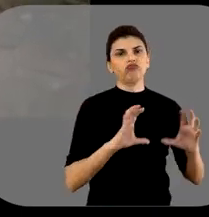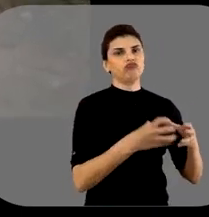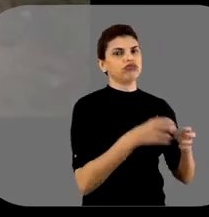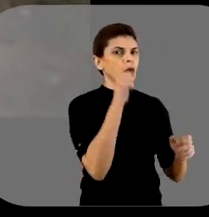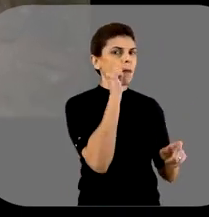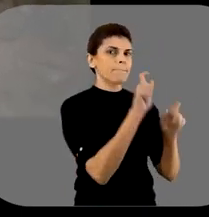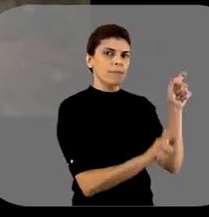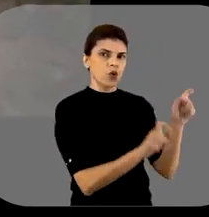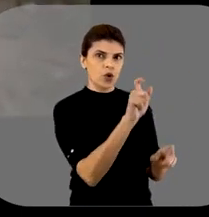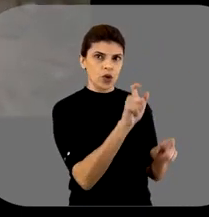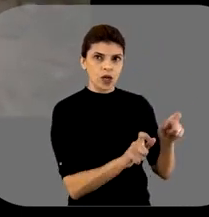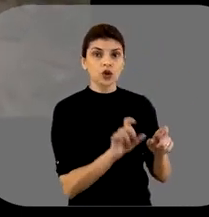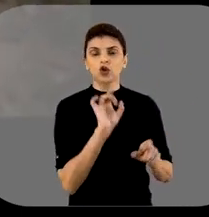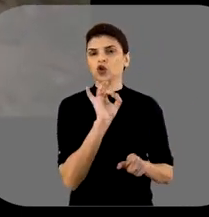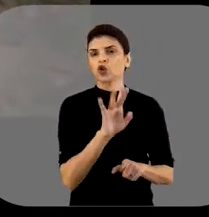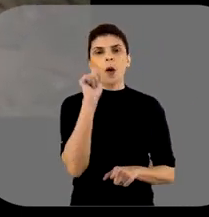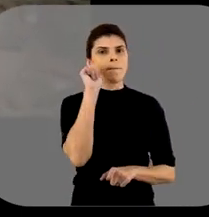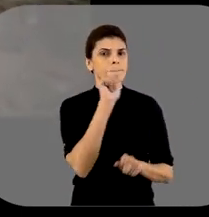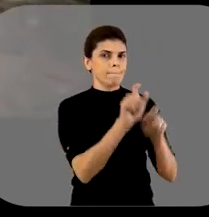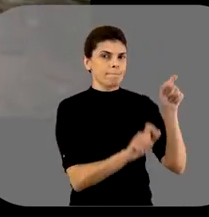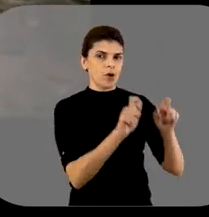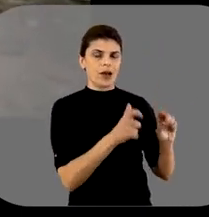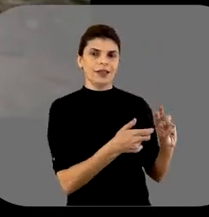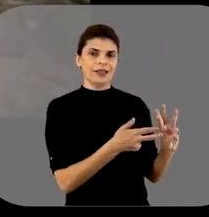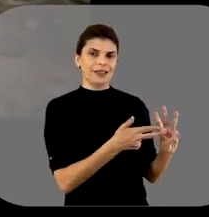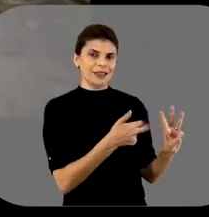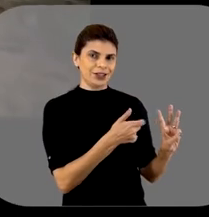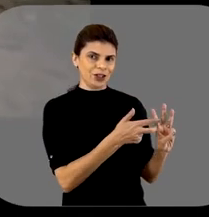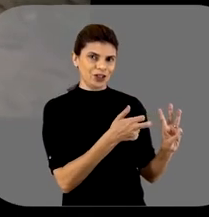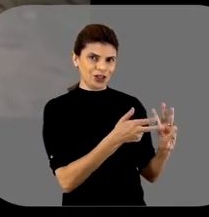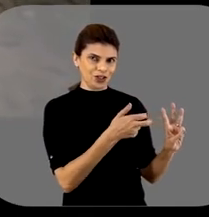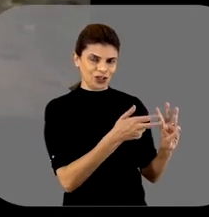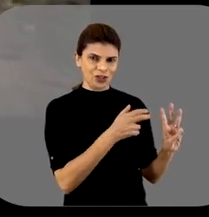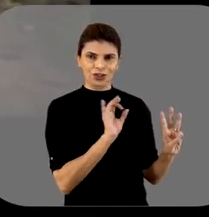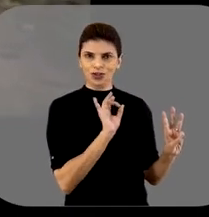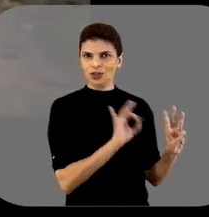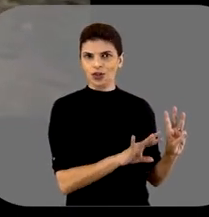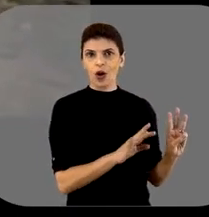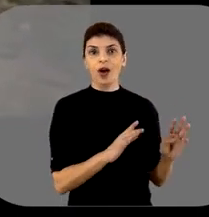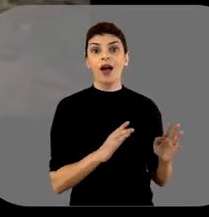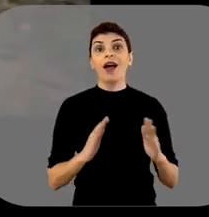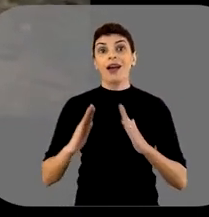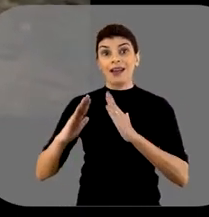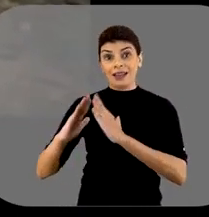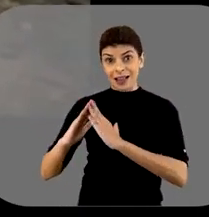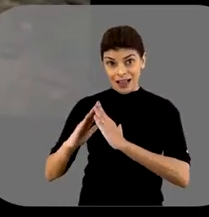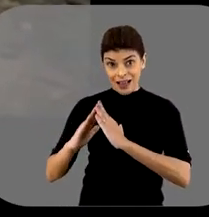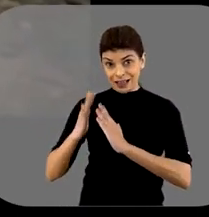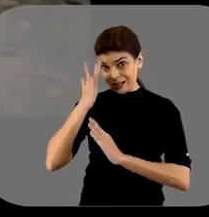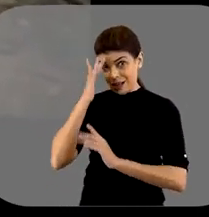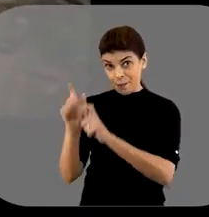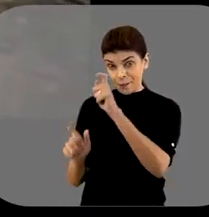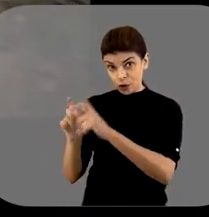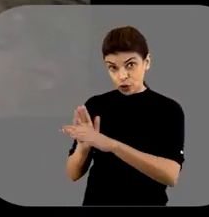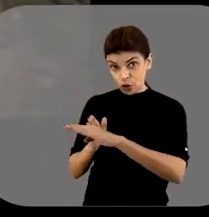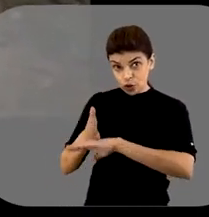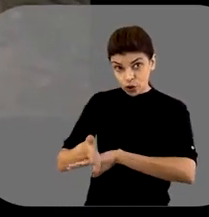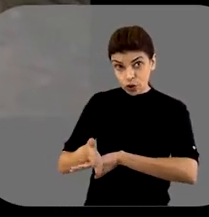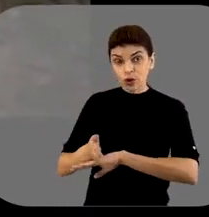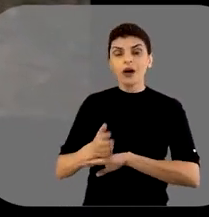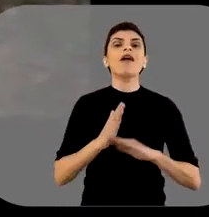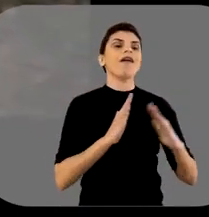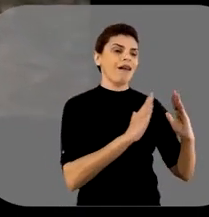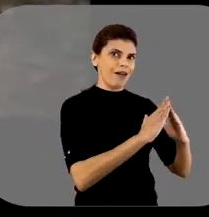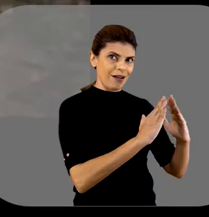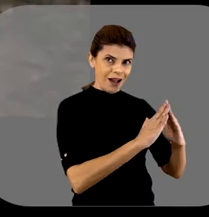com mulheres, só mulheres, só indígenas, só. Aí é na casa, na casa... Na casa